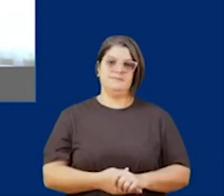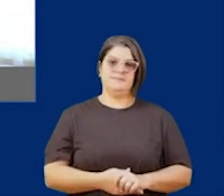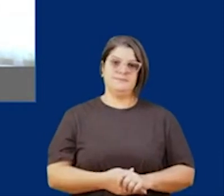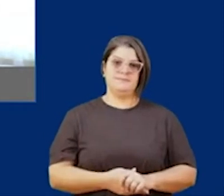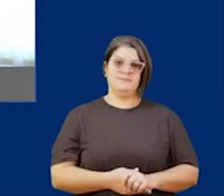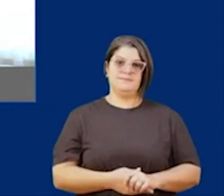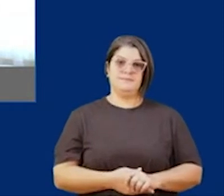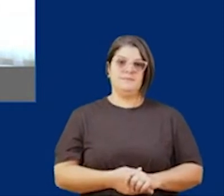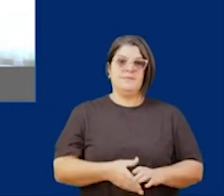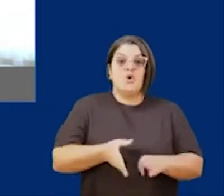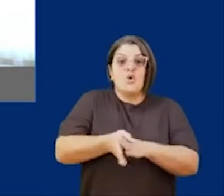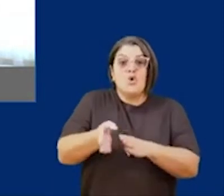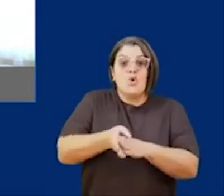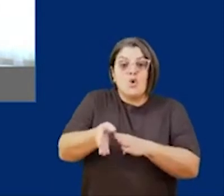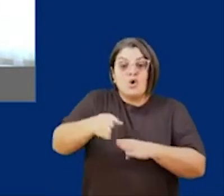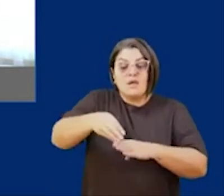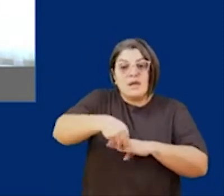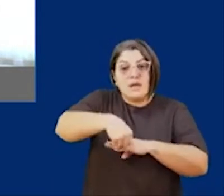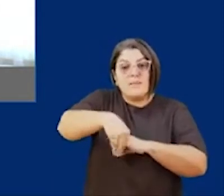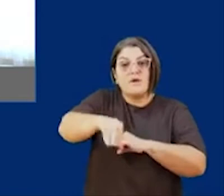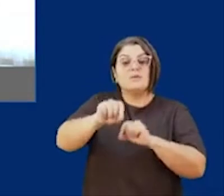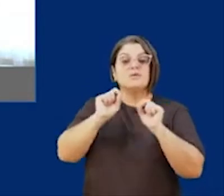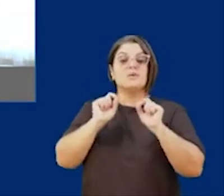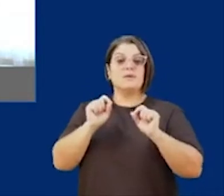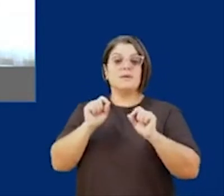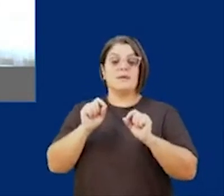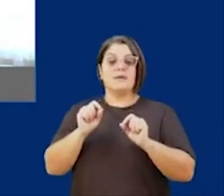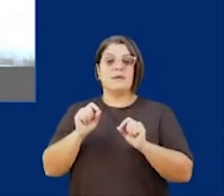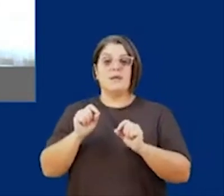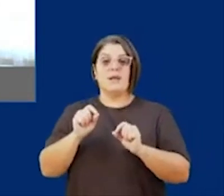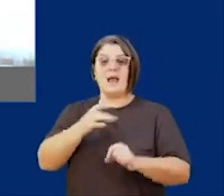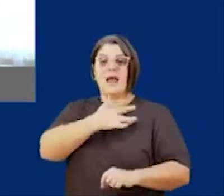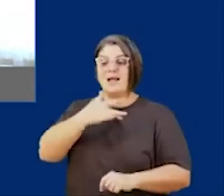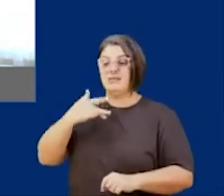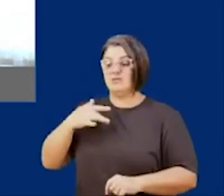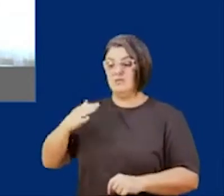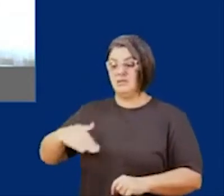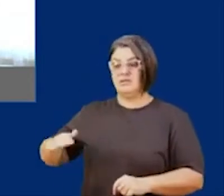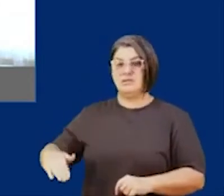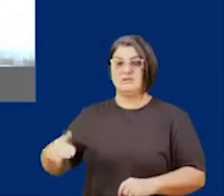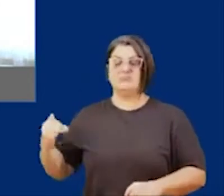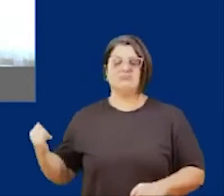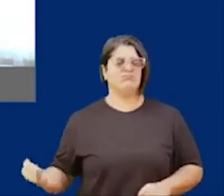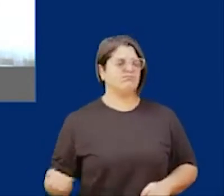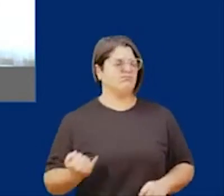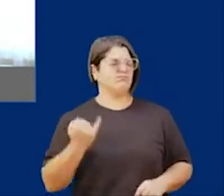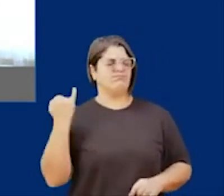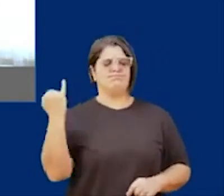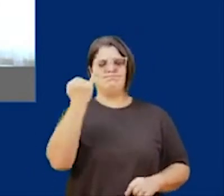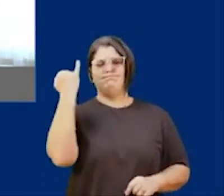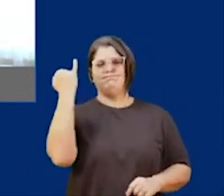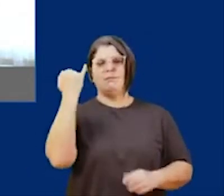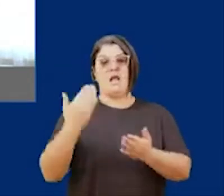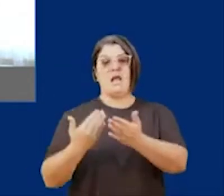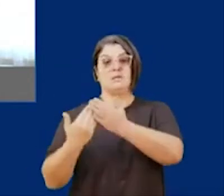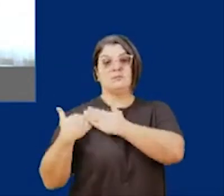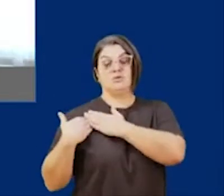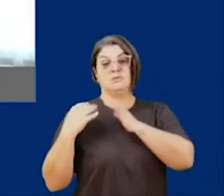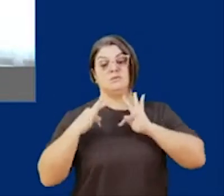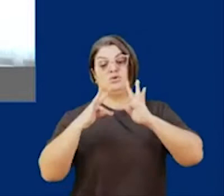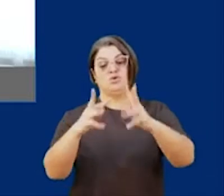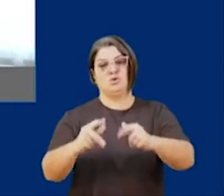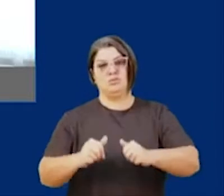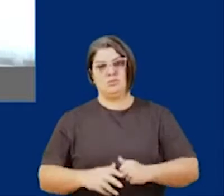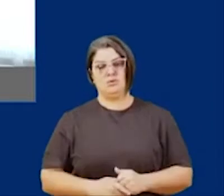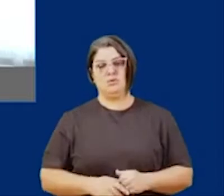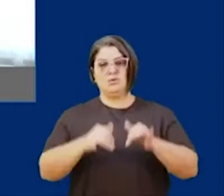traz, um dos princípios do guia, é de que a saúde da criança é prioridade absoluta e responsabilidade de todo mundo. Então, acho que a mensagem